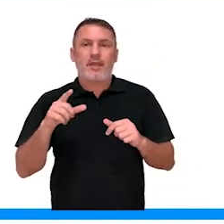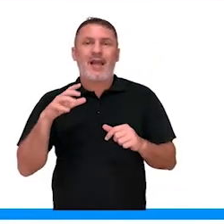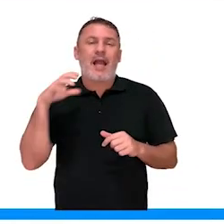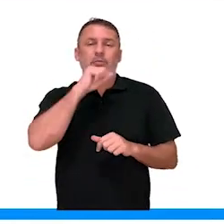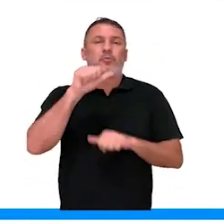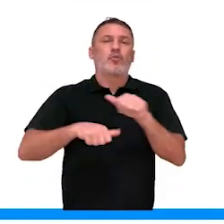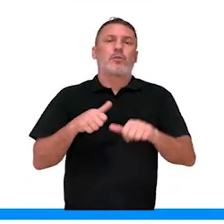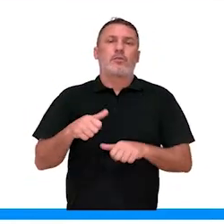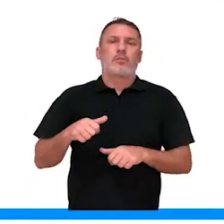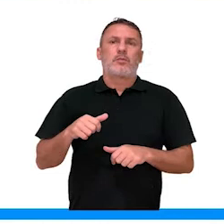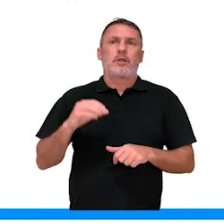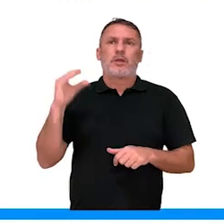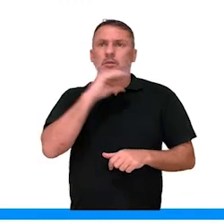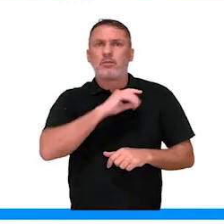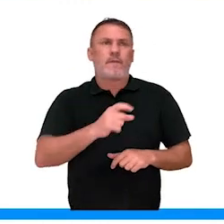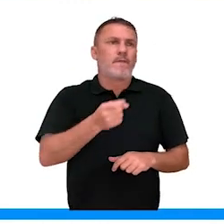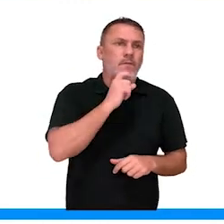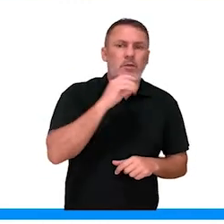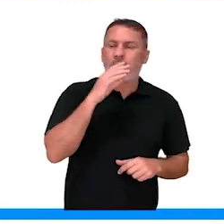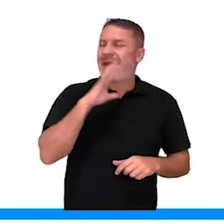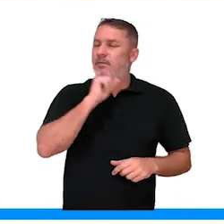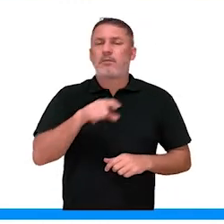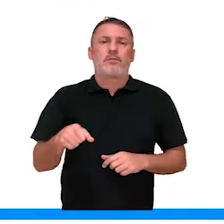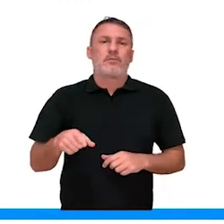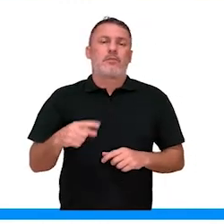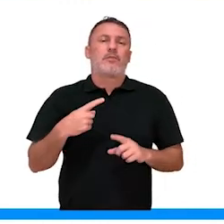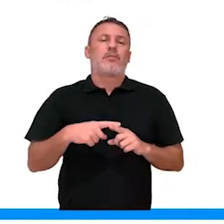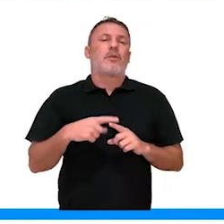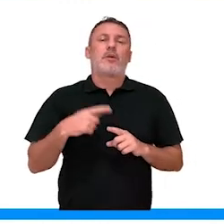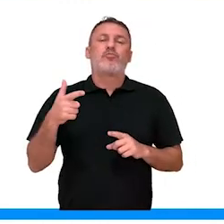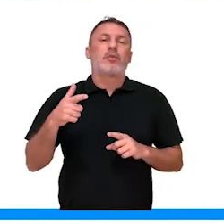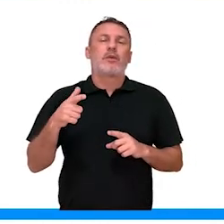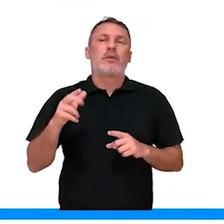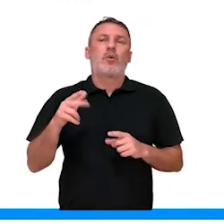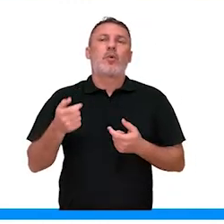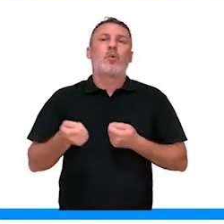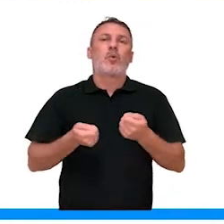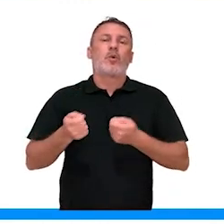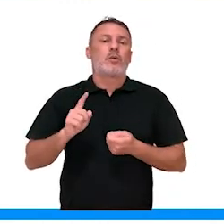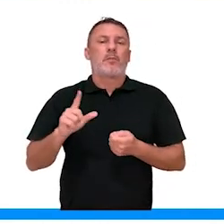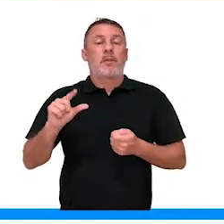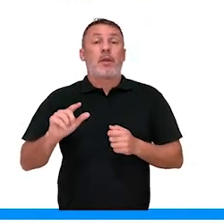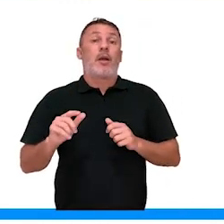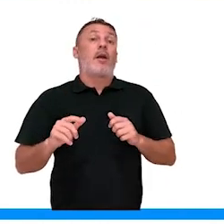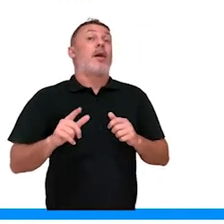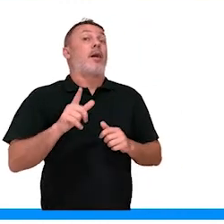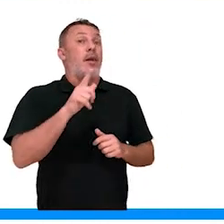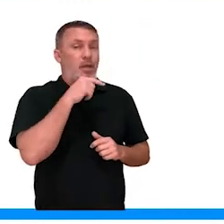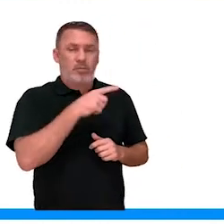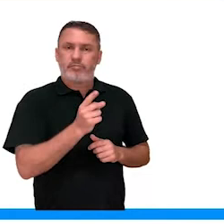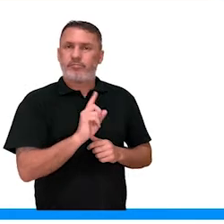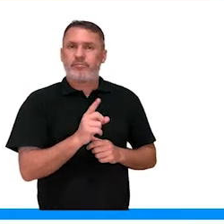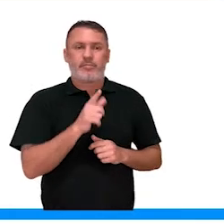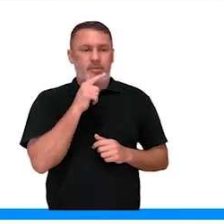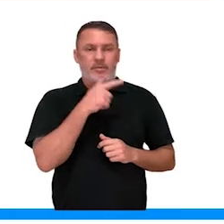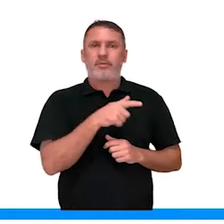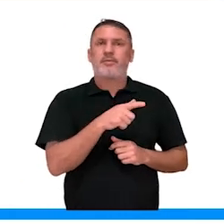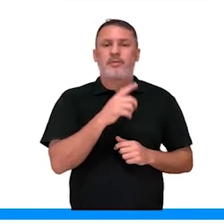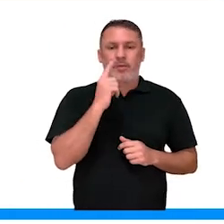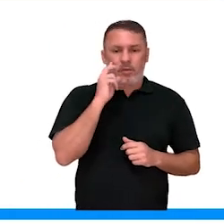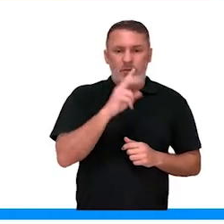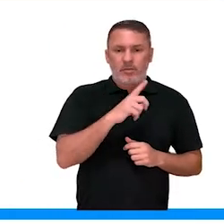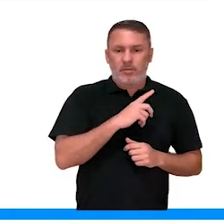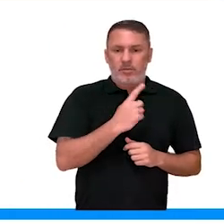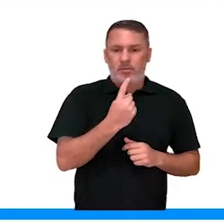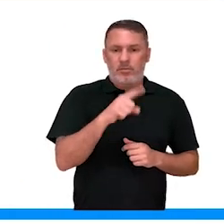dela muito rapidamente. Ou seja, ela tem um baixo calor específico. Agora, a água não.